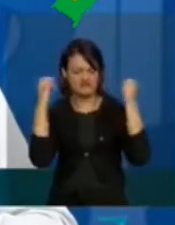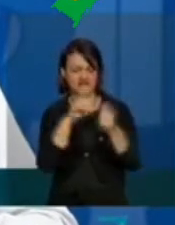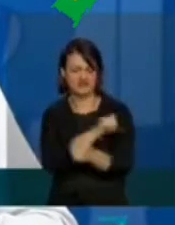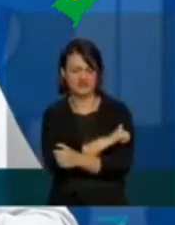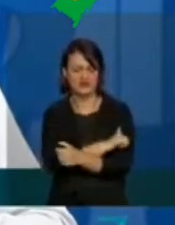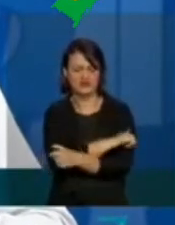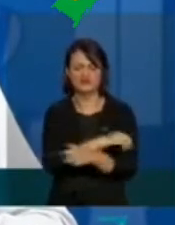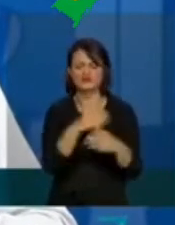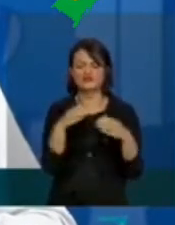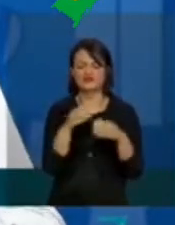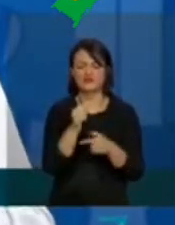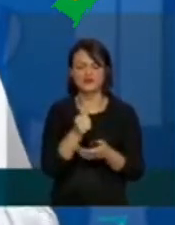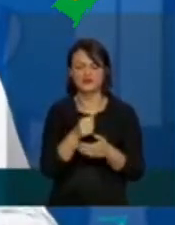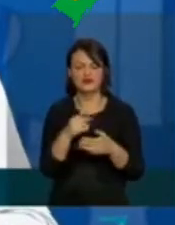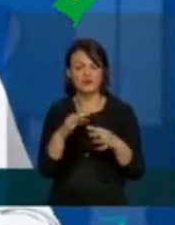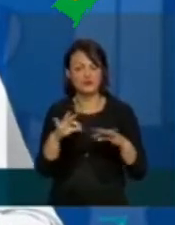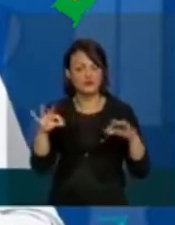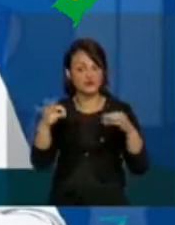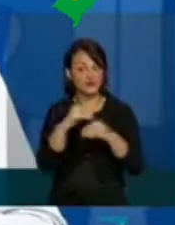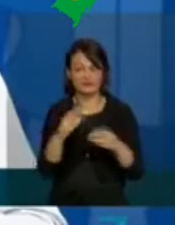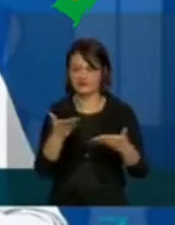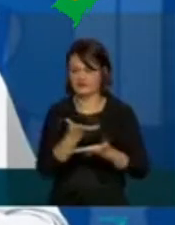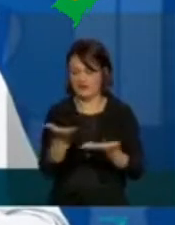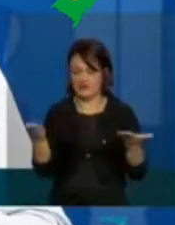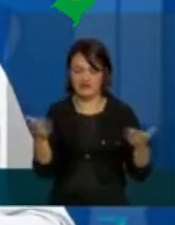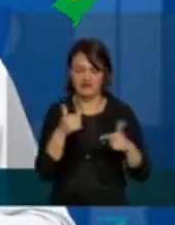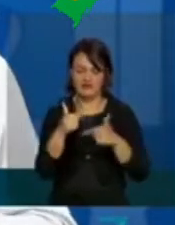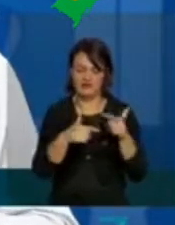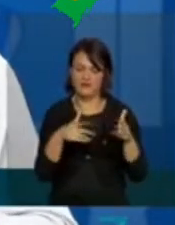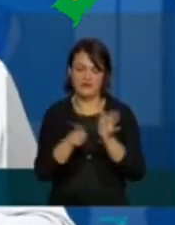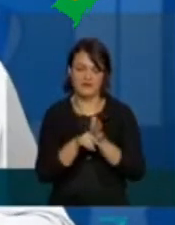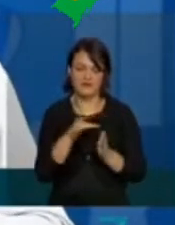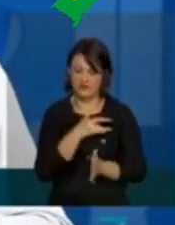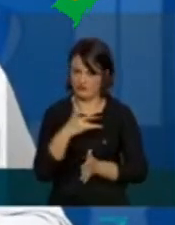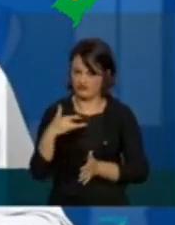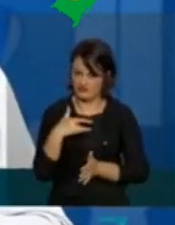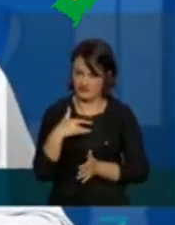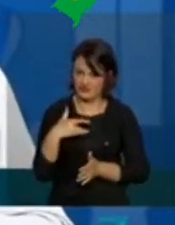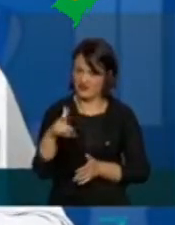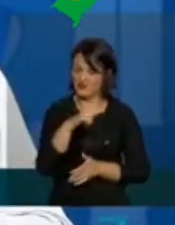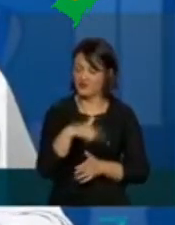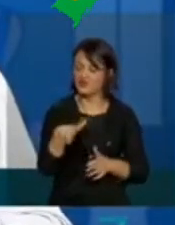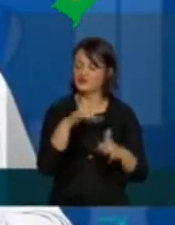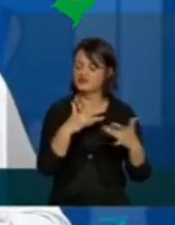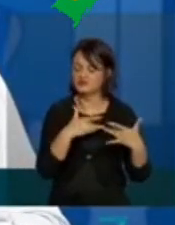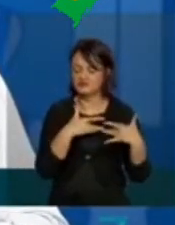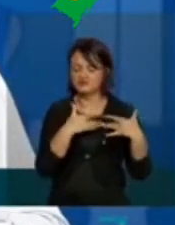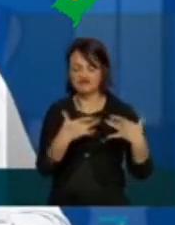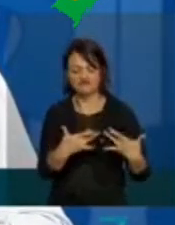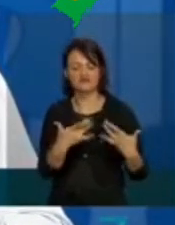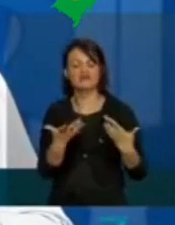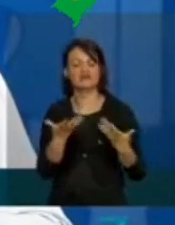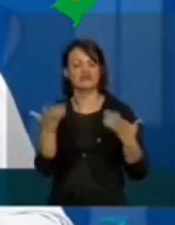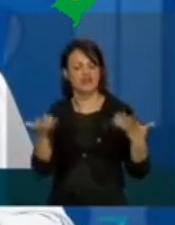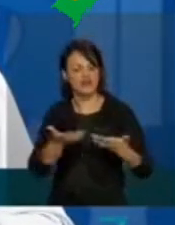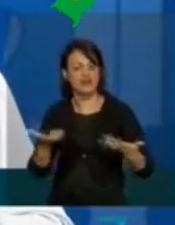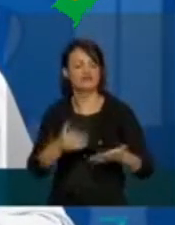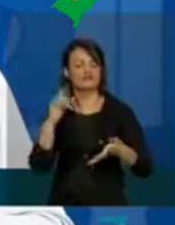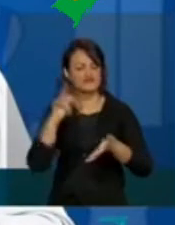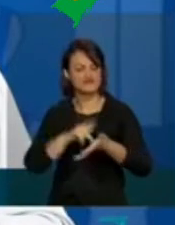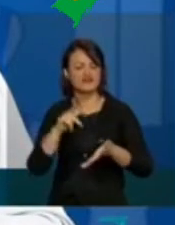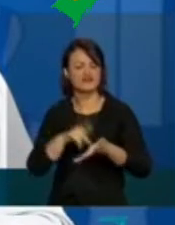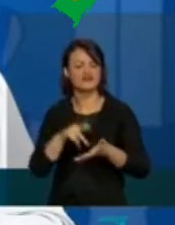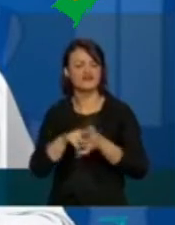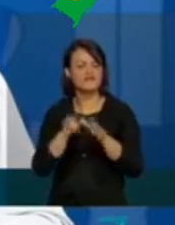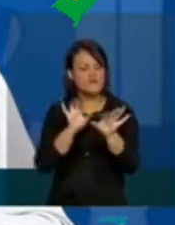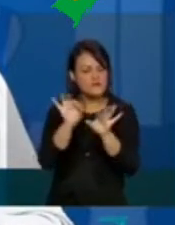é com a agente comunitário, essa briga é com a gente. Então, nós estamos aqui muito solidários, vamos tentar ao máximo